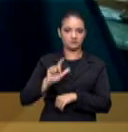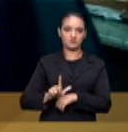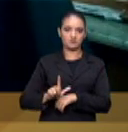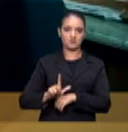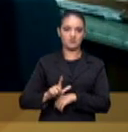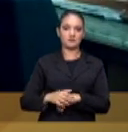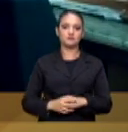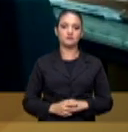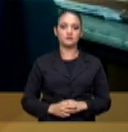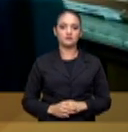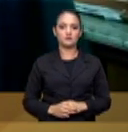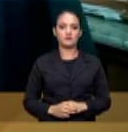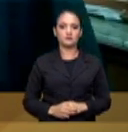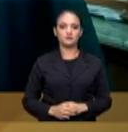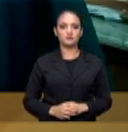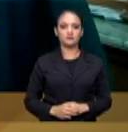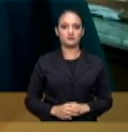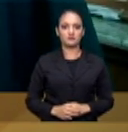Sul.